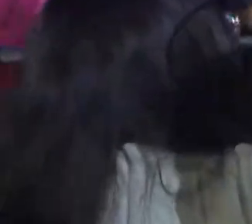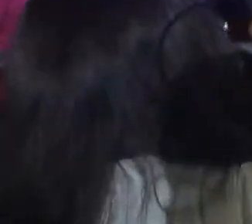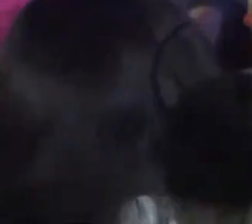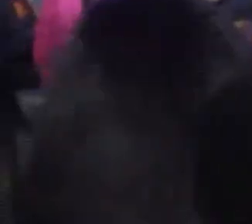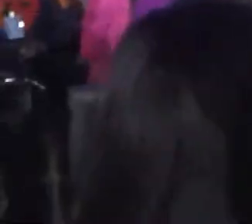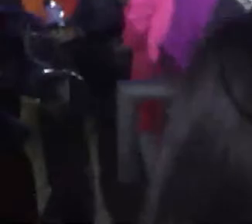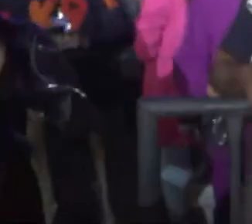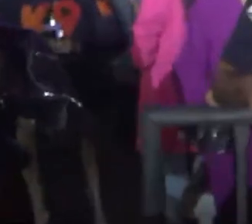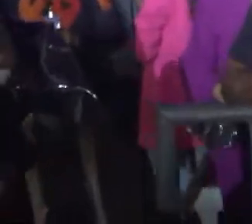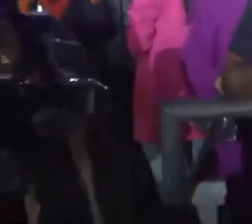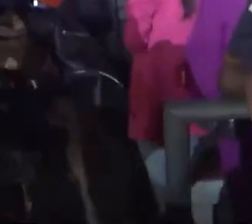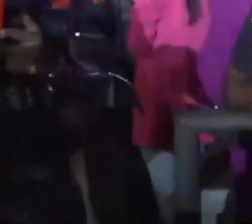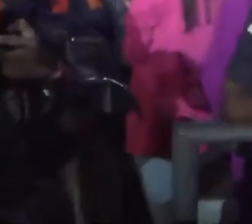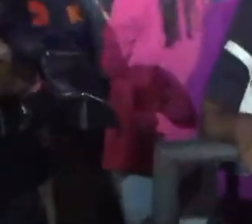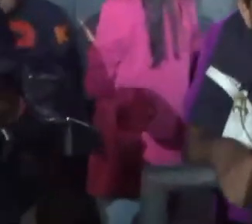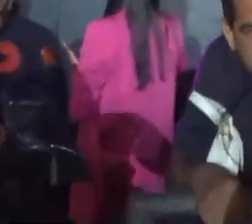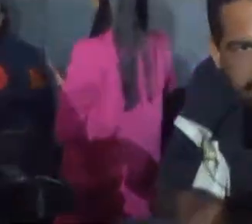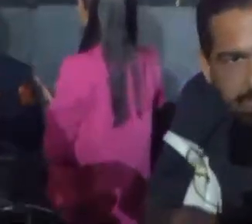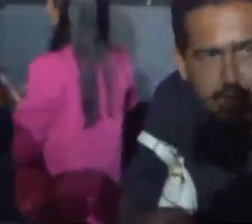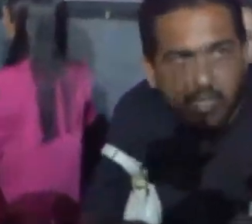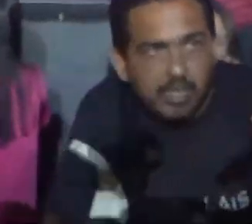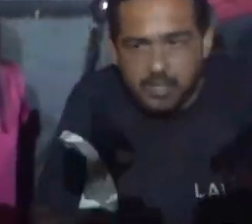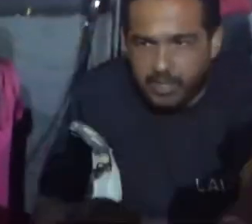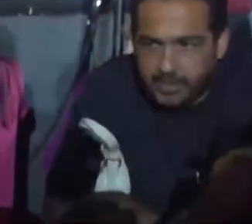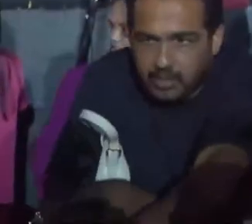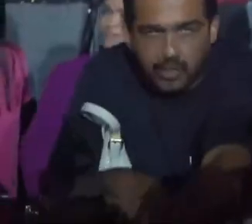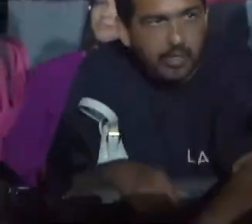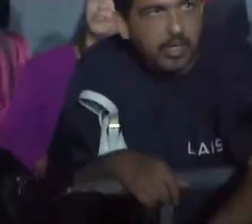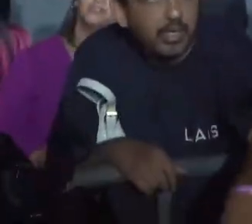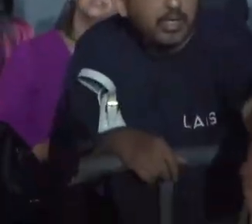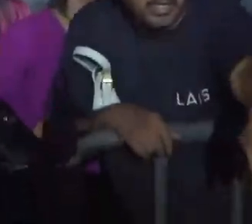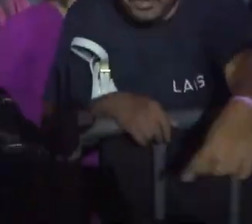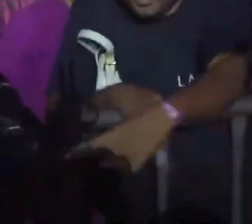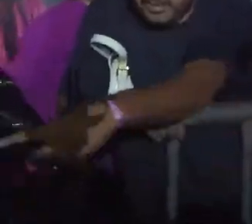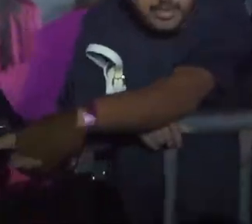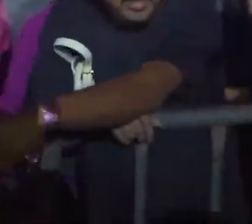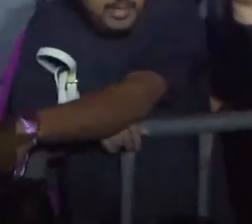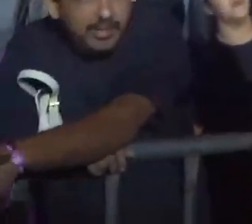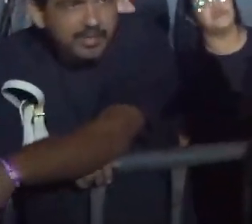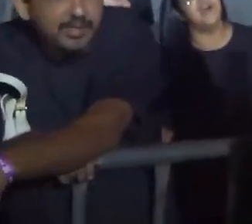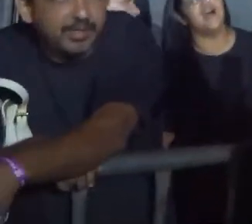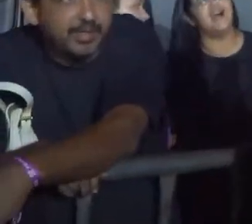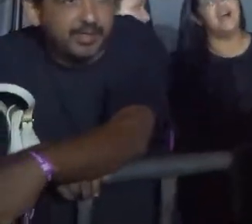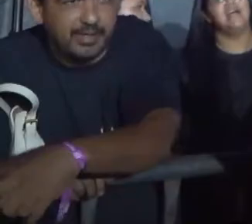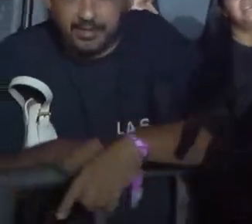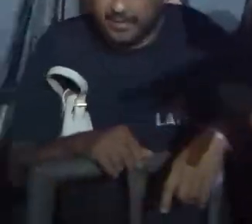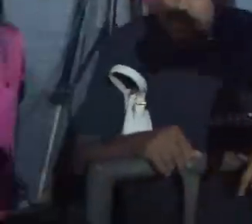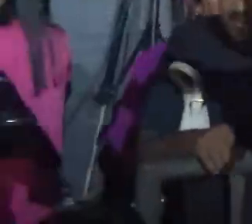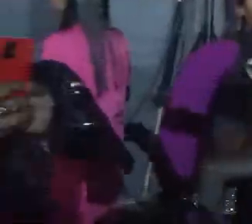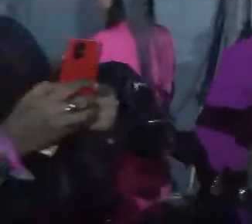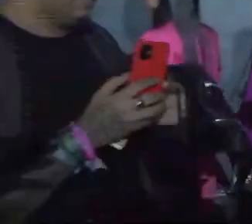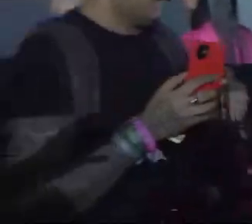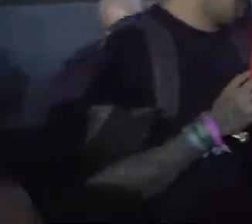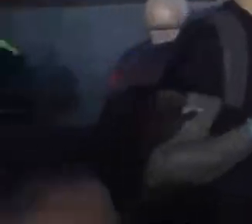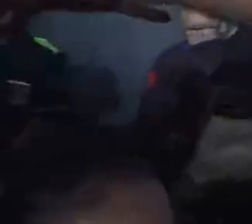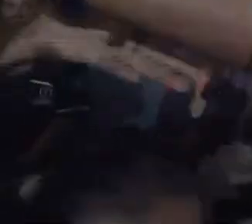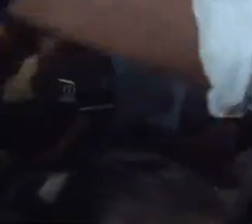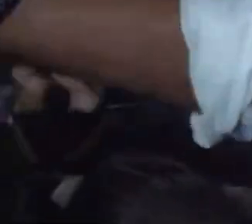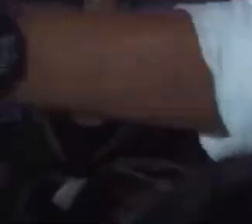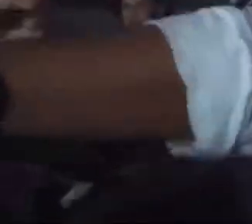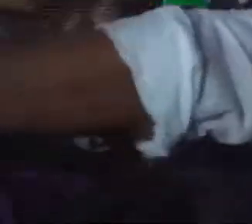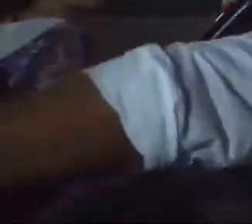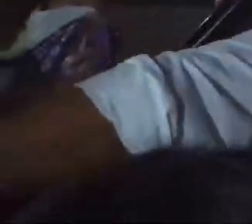eu não preciso transformar Pedras em pães para aprovar que o